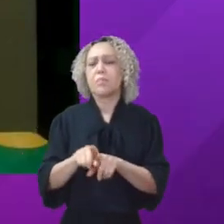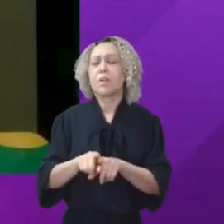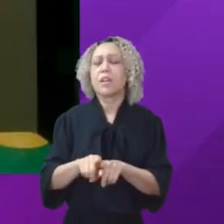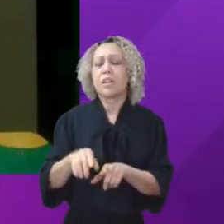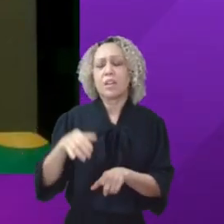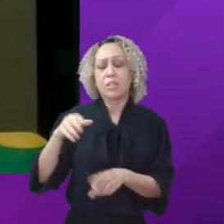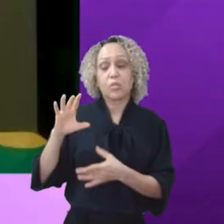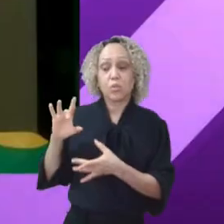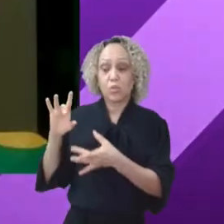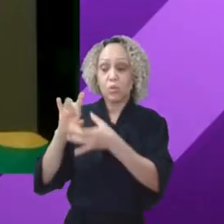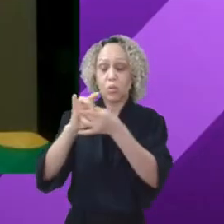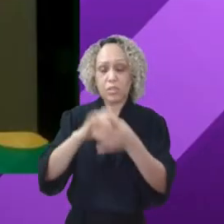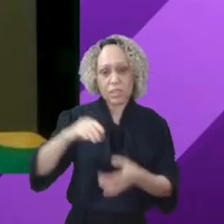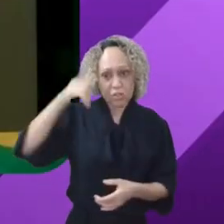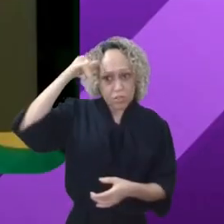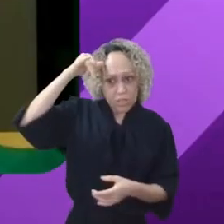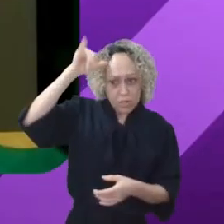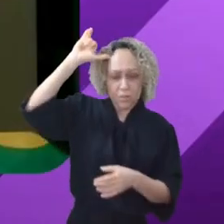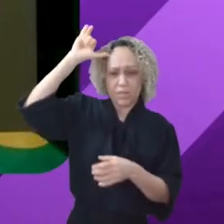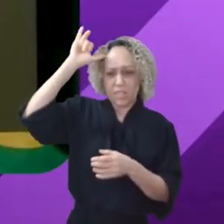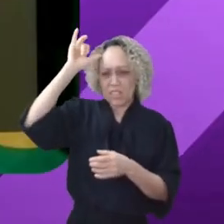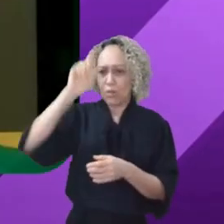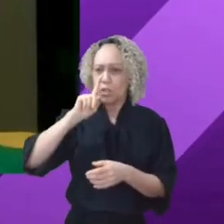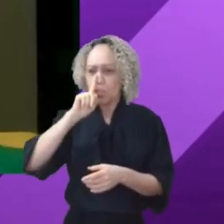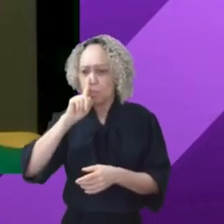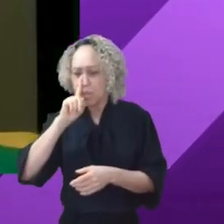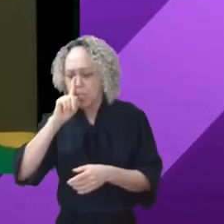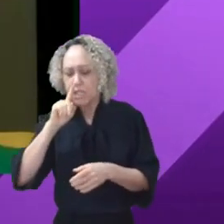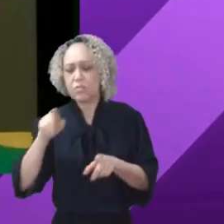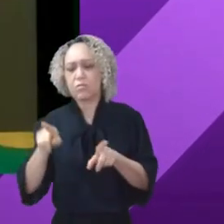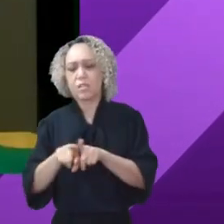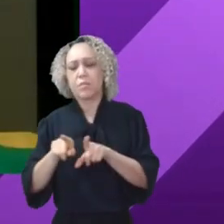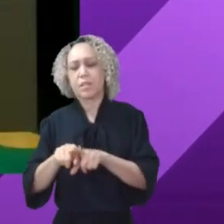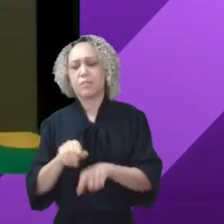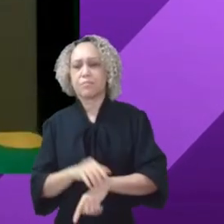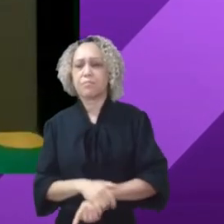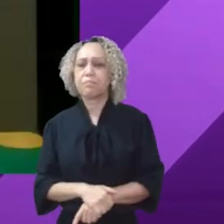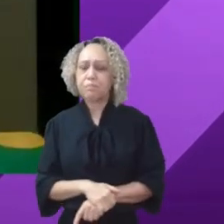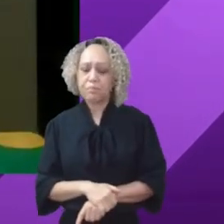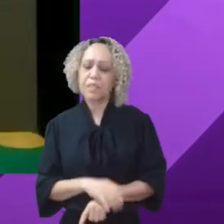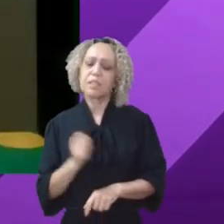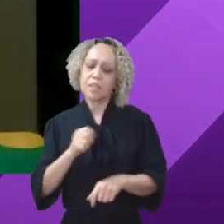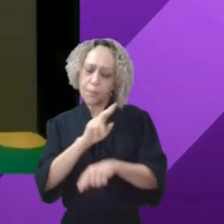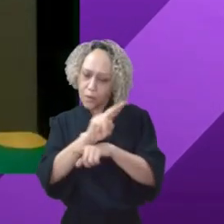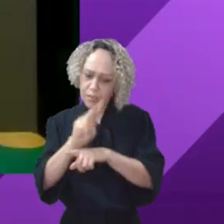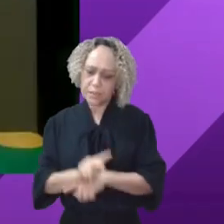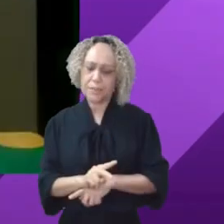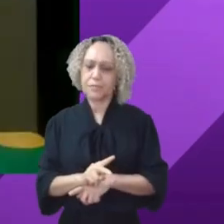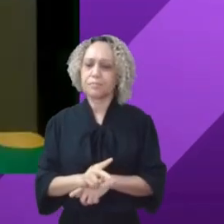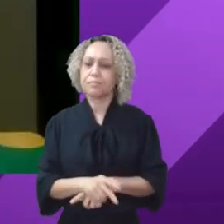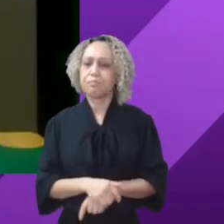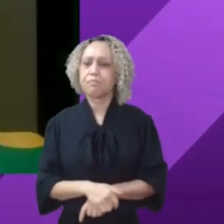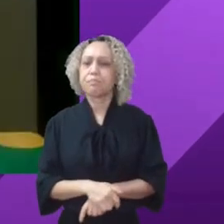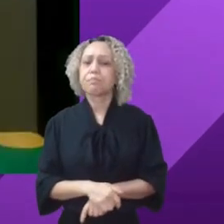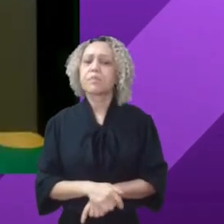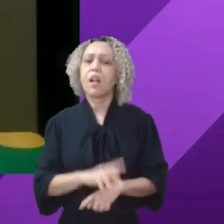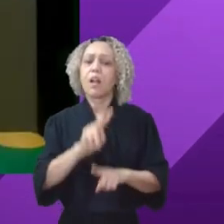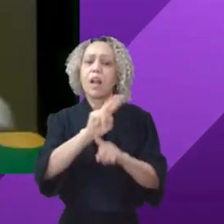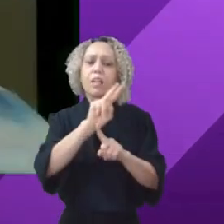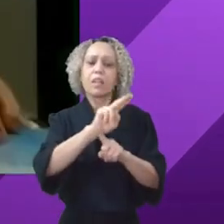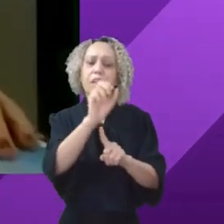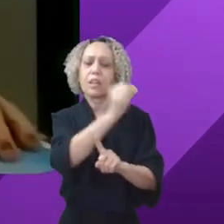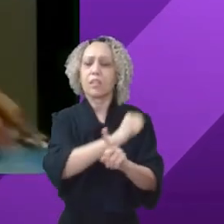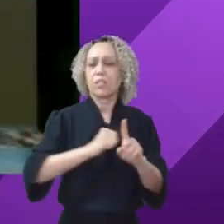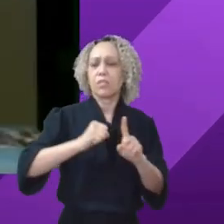já nas situações de risco e vulnerabilidade da população. E por isso, né, a assistência